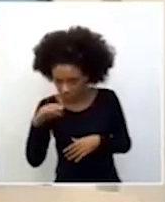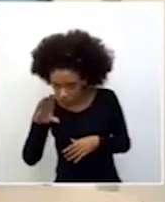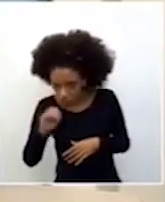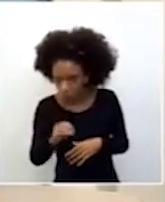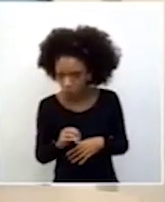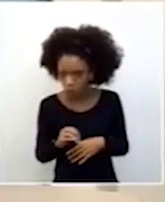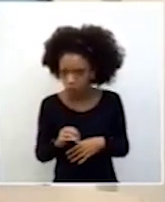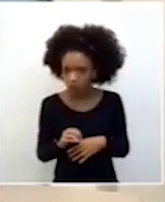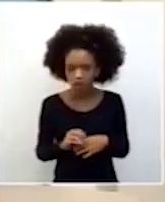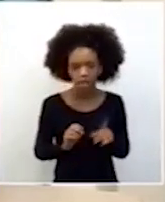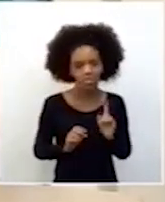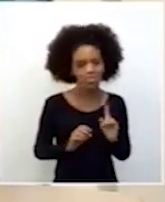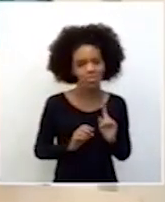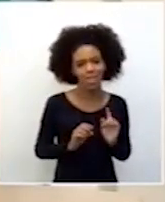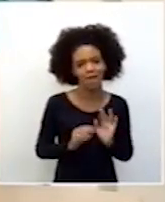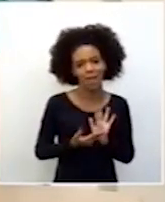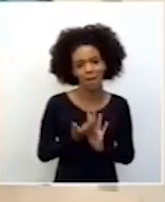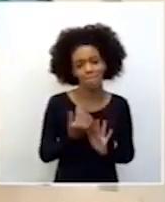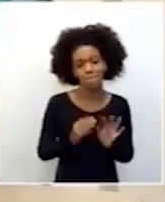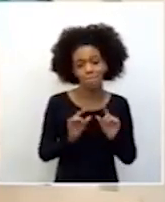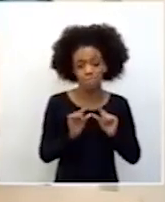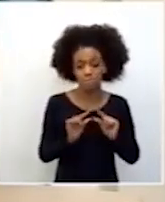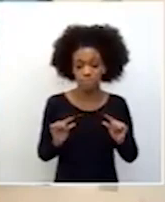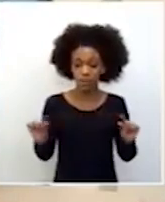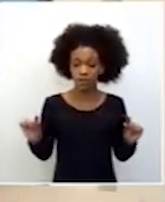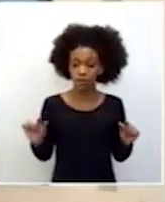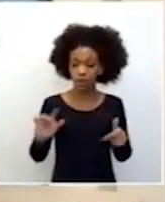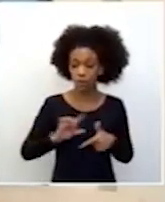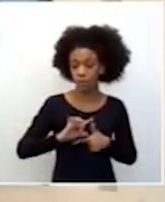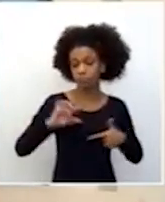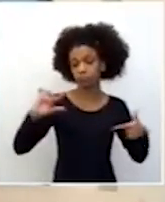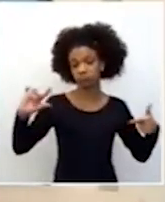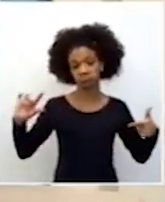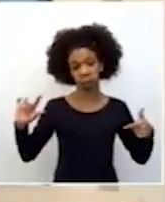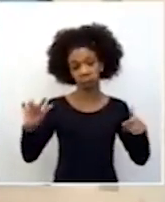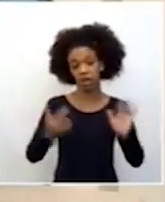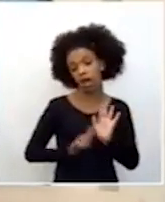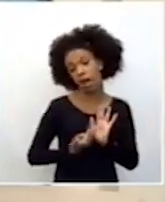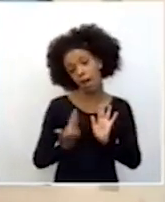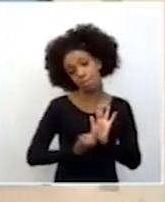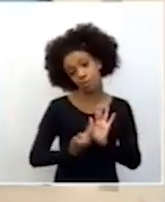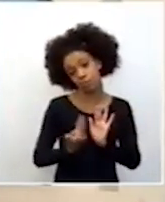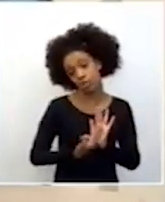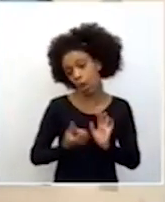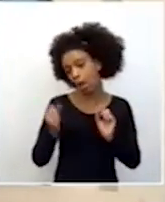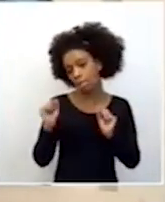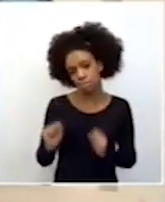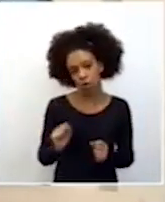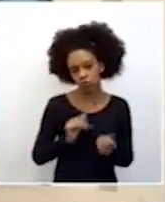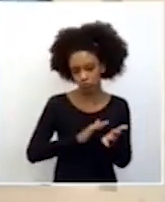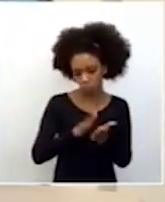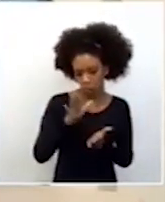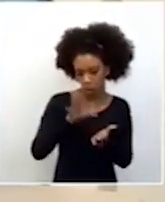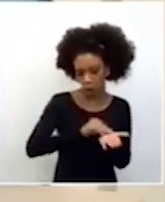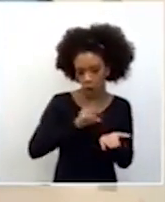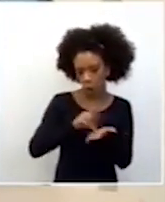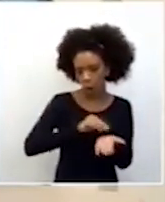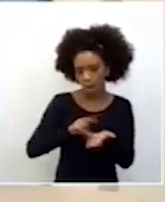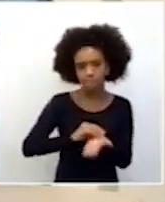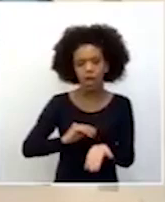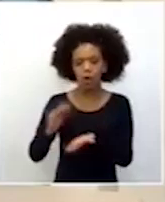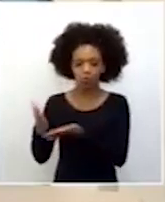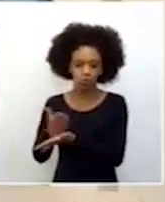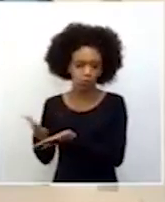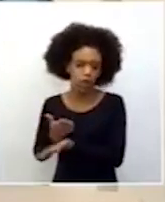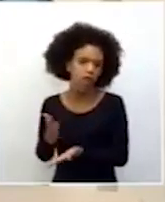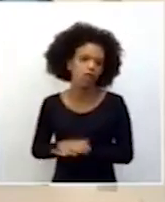sinto que é uma imagem, vai estar plano. Então, é uma representação, pode ser num xerox, pode ser num livro, pode ser na tela de um computador ou